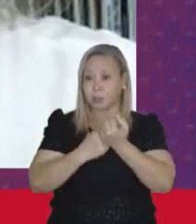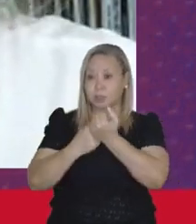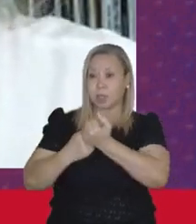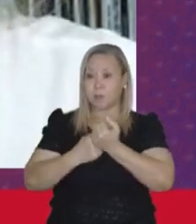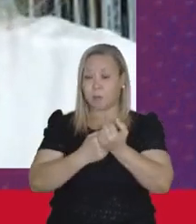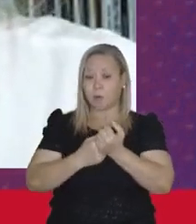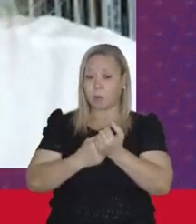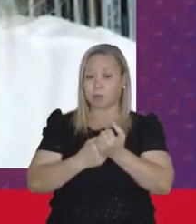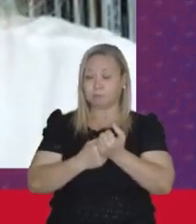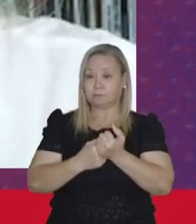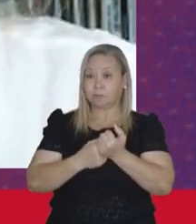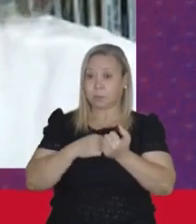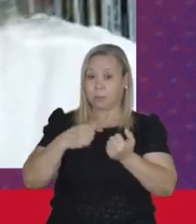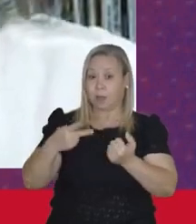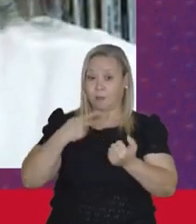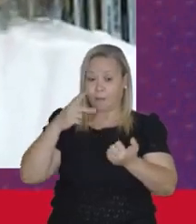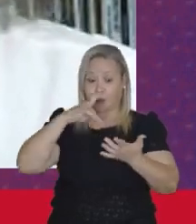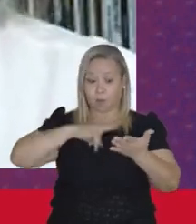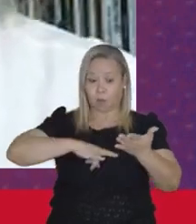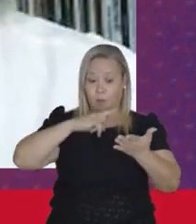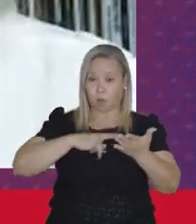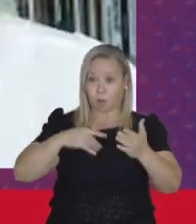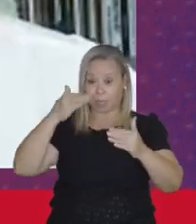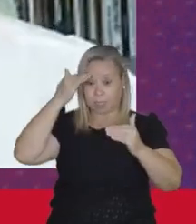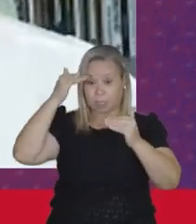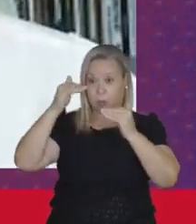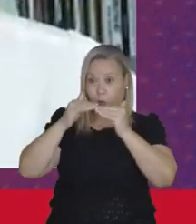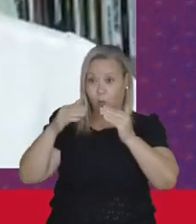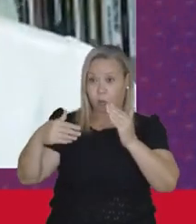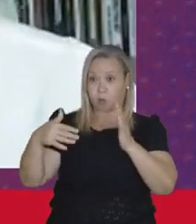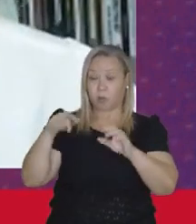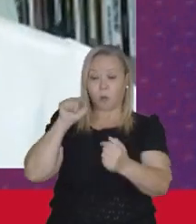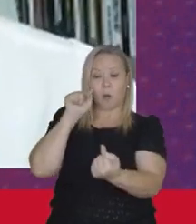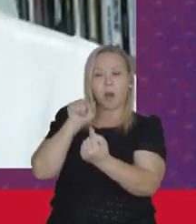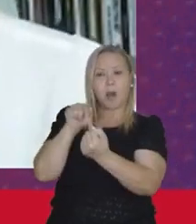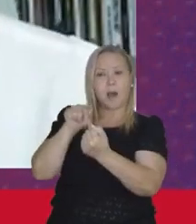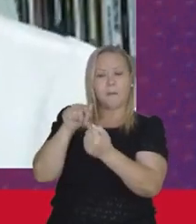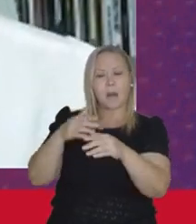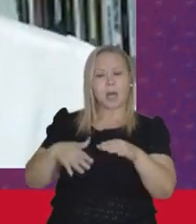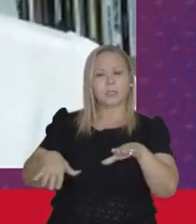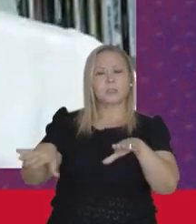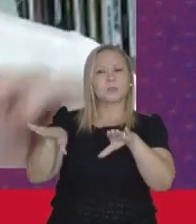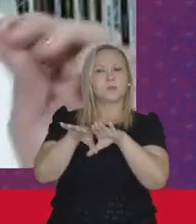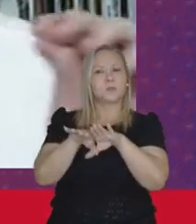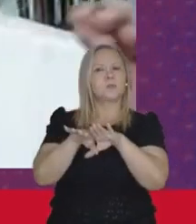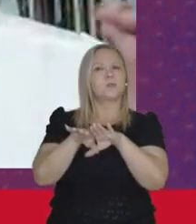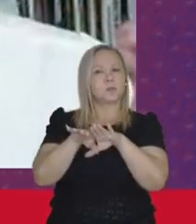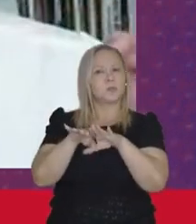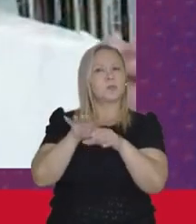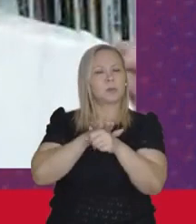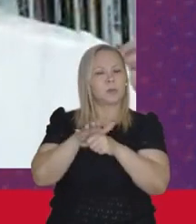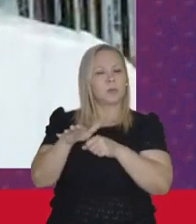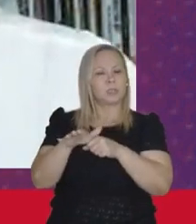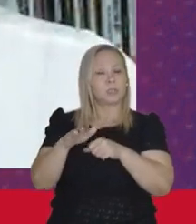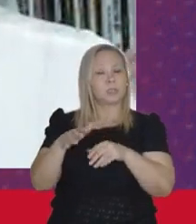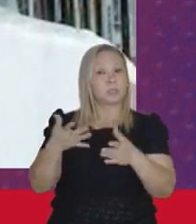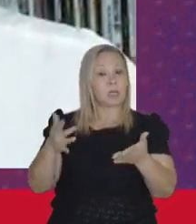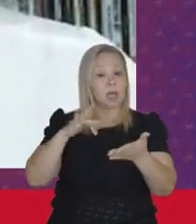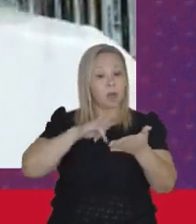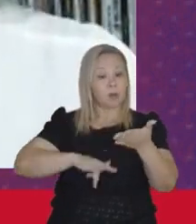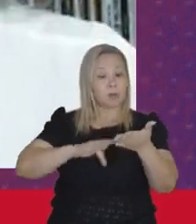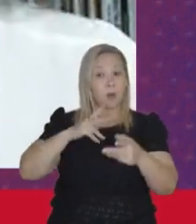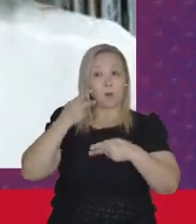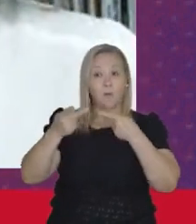segundo a Convenção, estar de acordo com a meta de inclusão plena. Vejam que a Convenção, quando fala em inclusão,